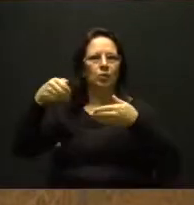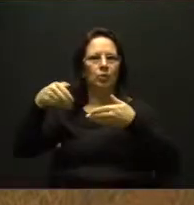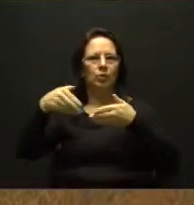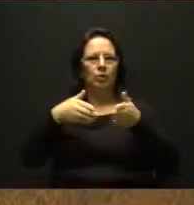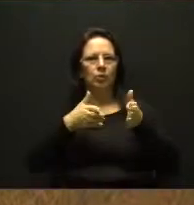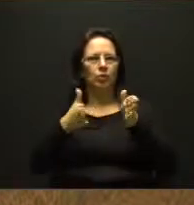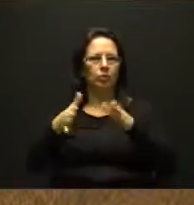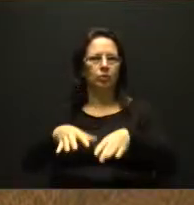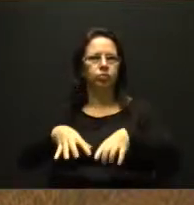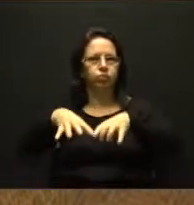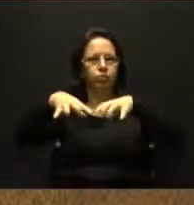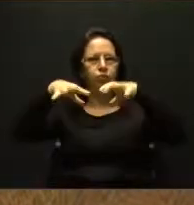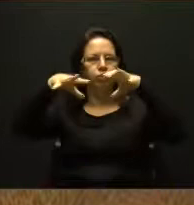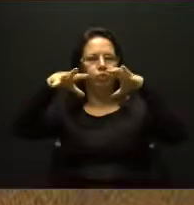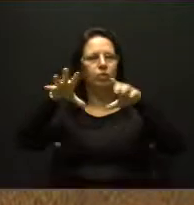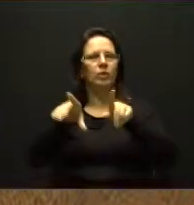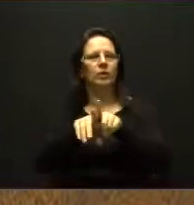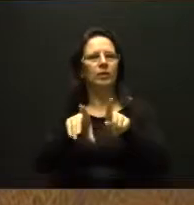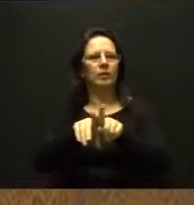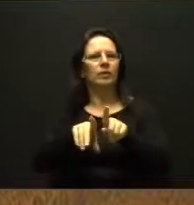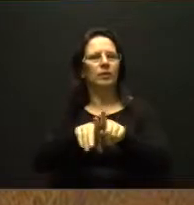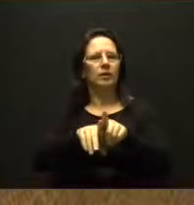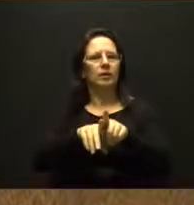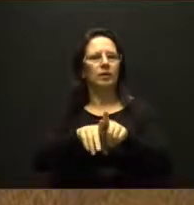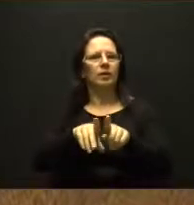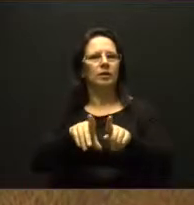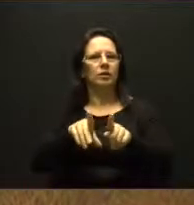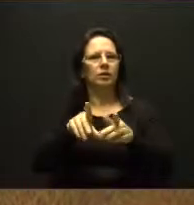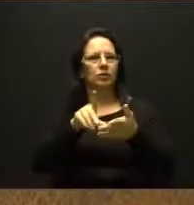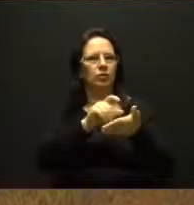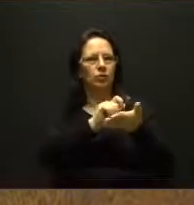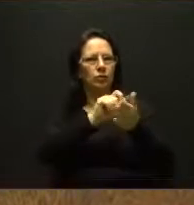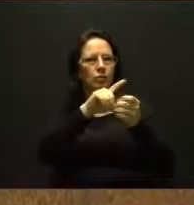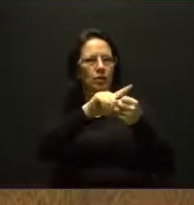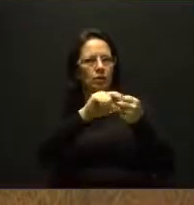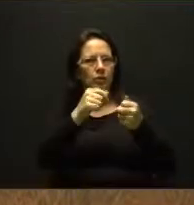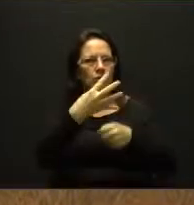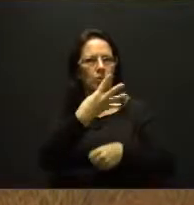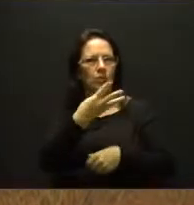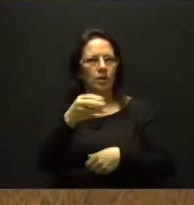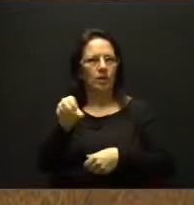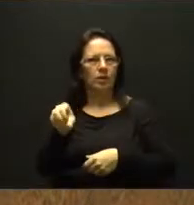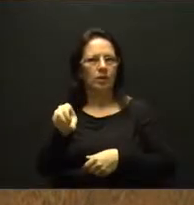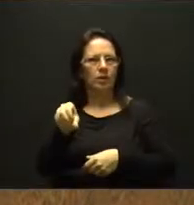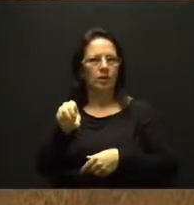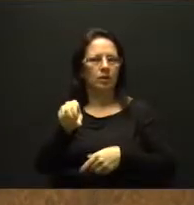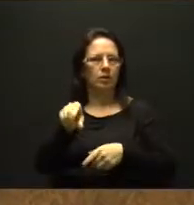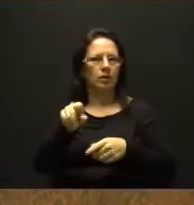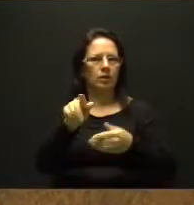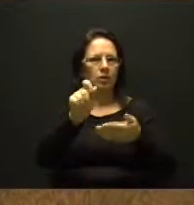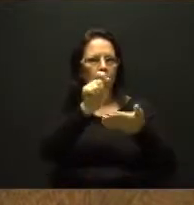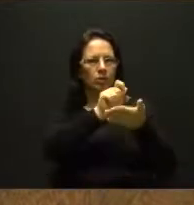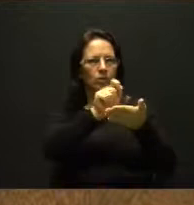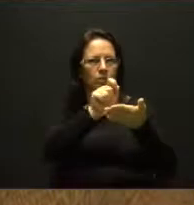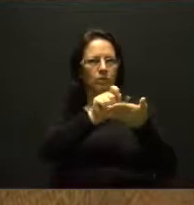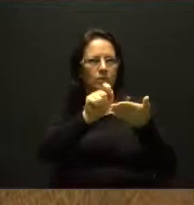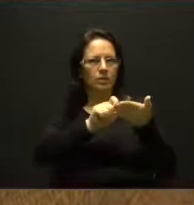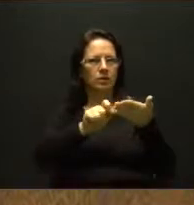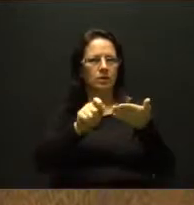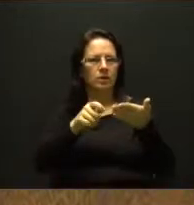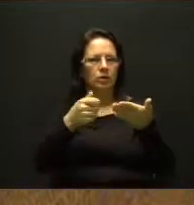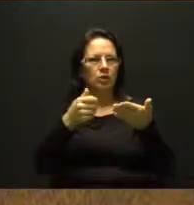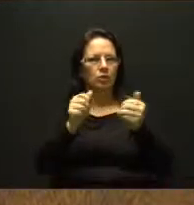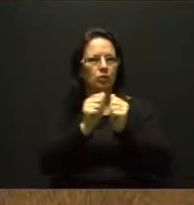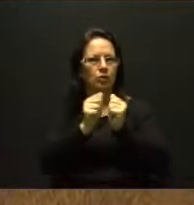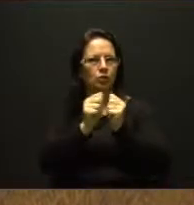providências essas comissões usando da prerrogativa prevista no artigo 49 do regimento interno passa